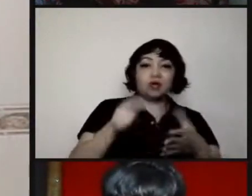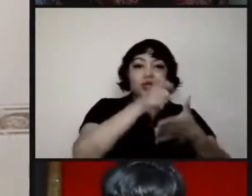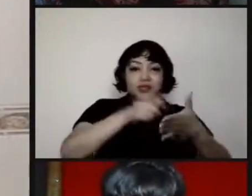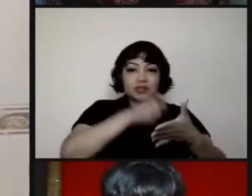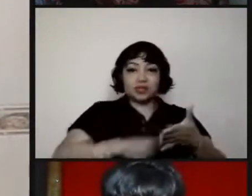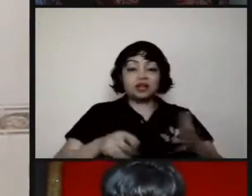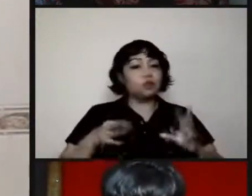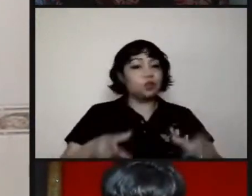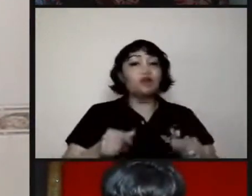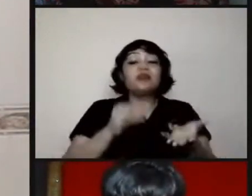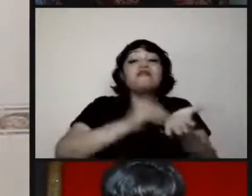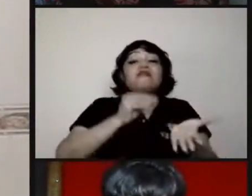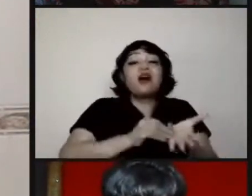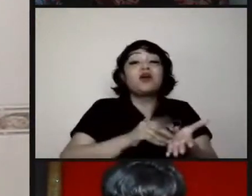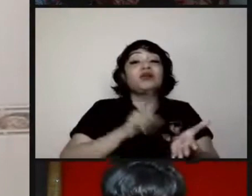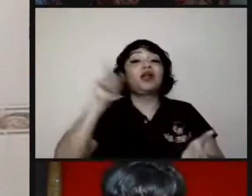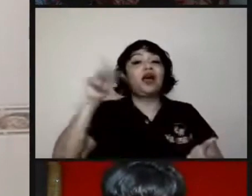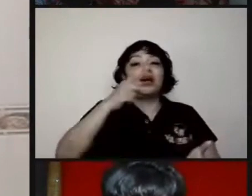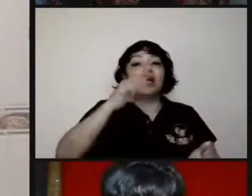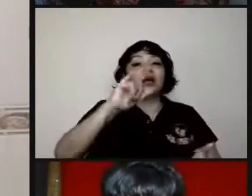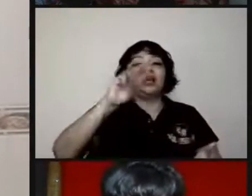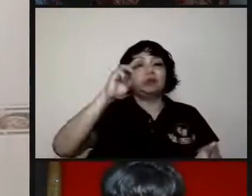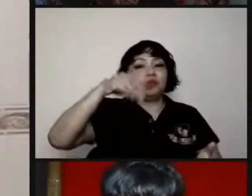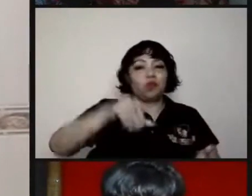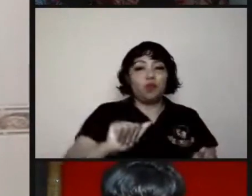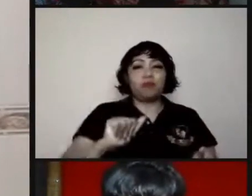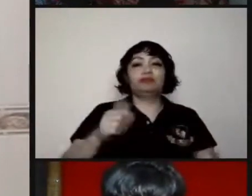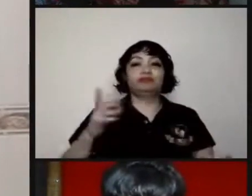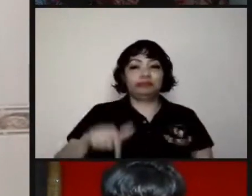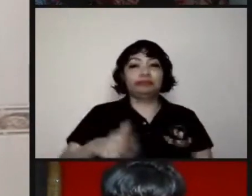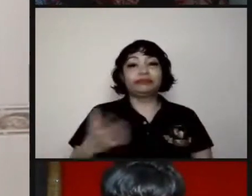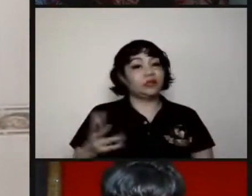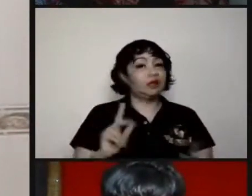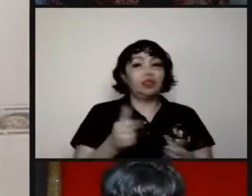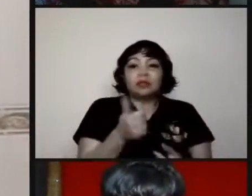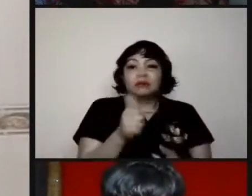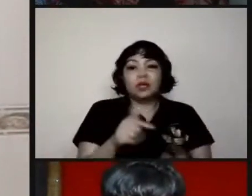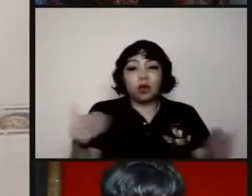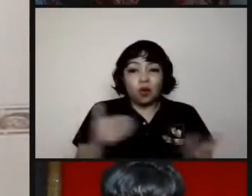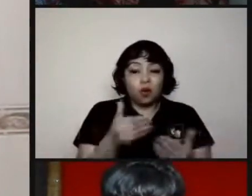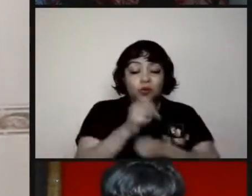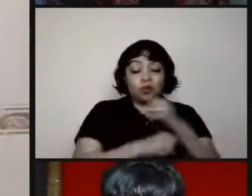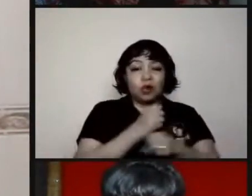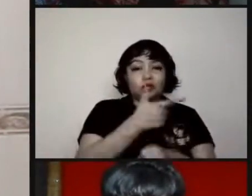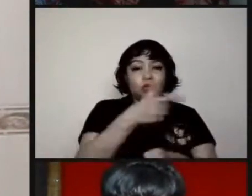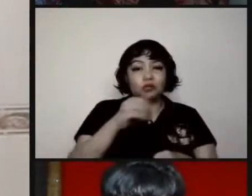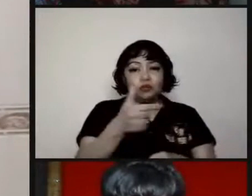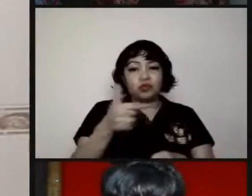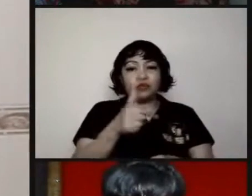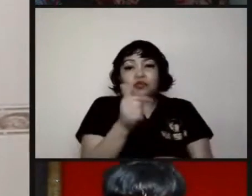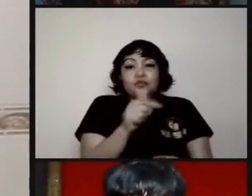têm, ainda hoje, em 2022, que já deveriam acontecer. Então, eu acho isso muito